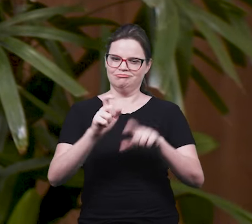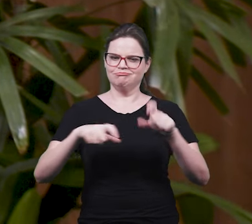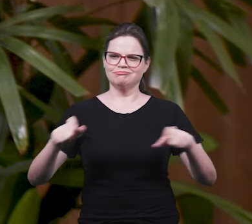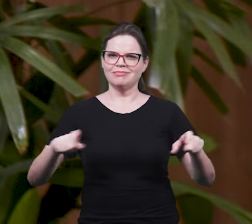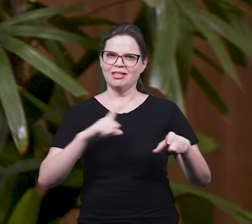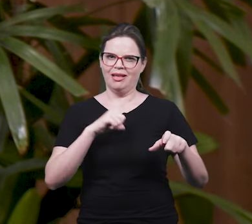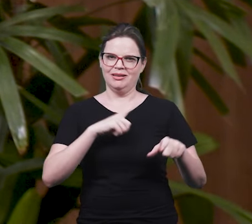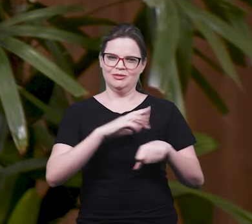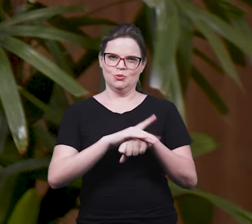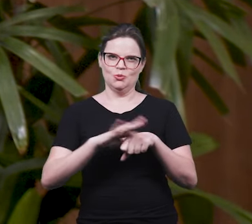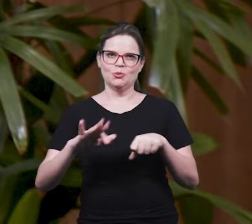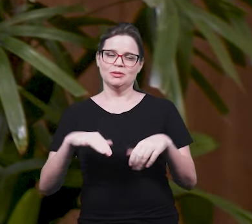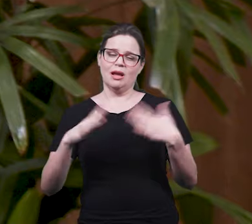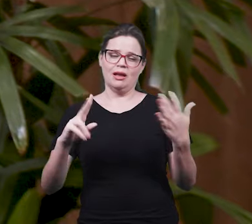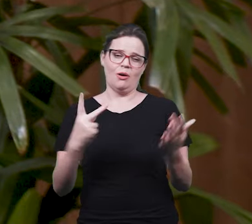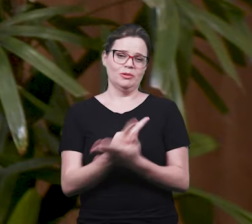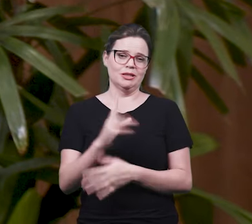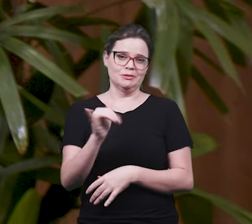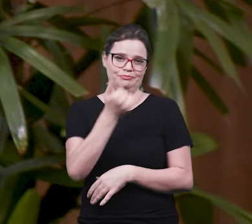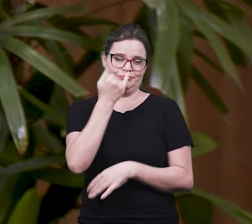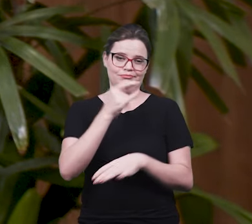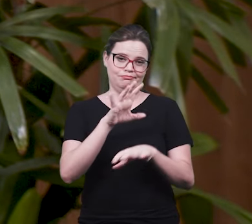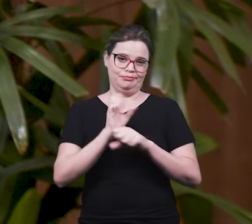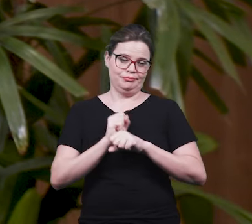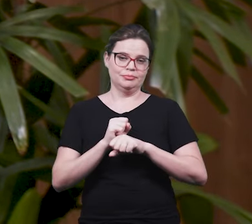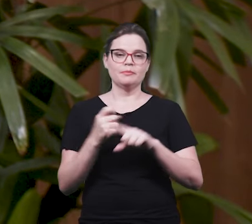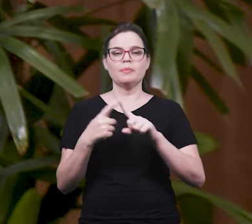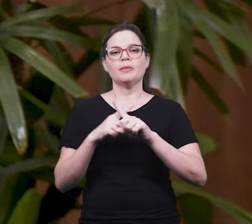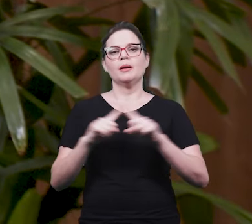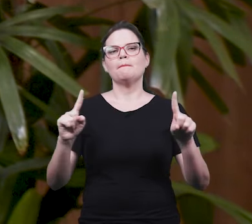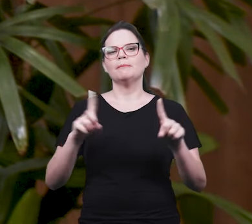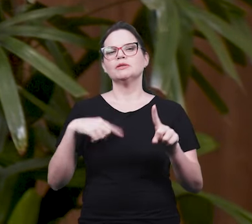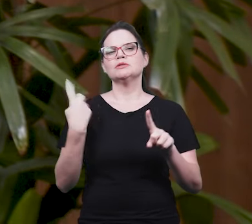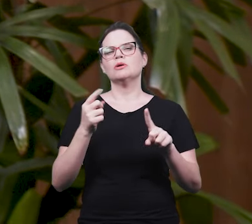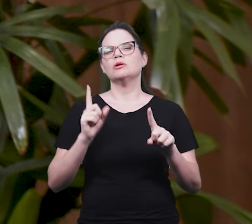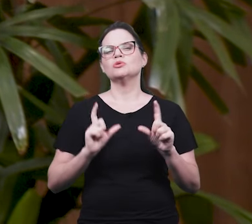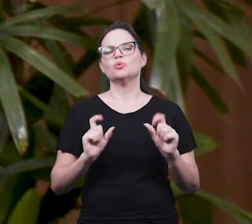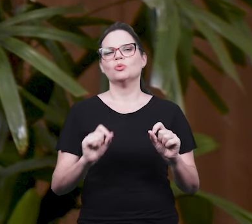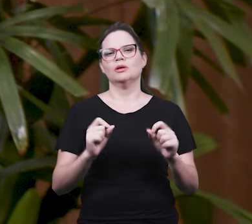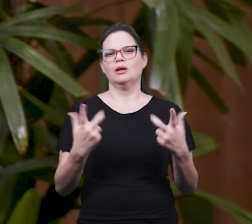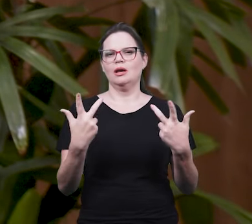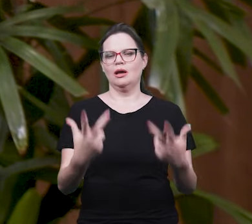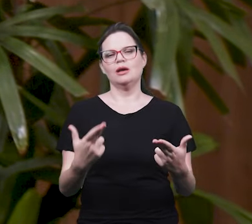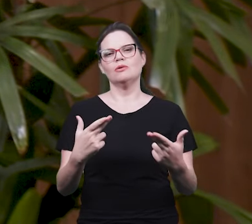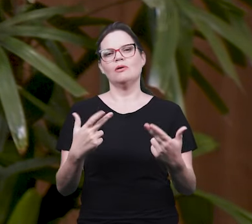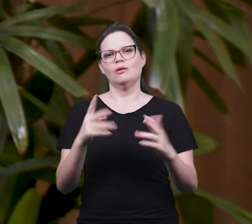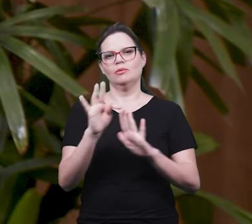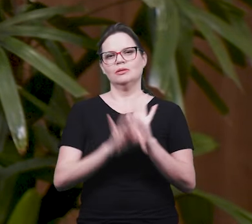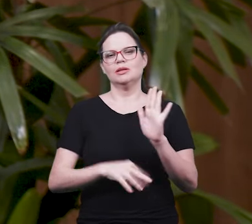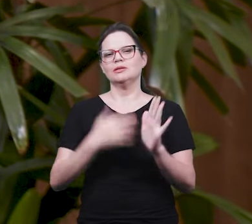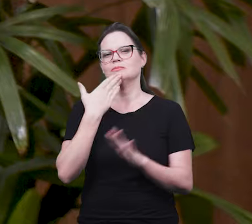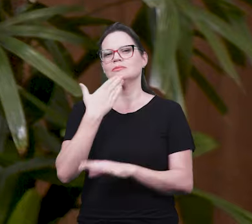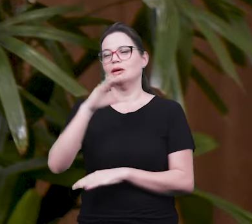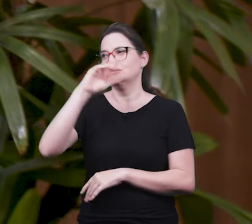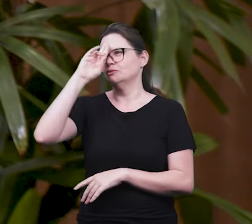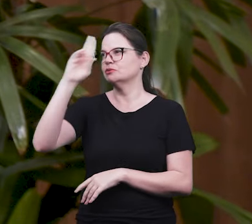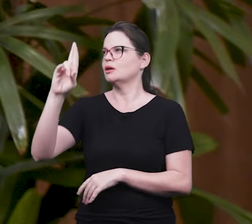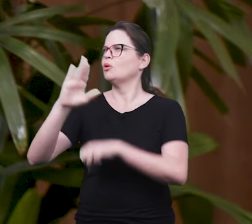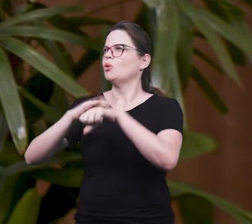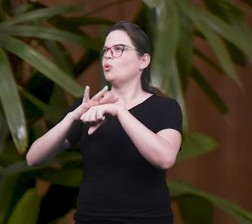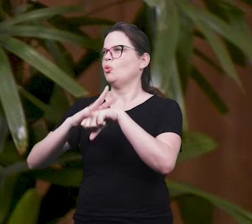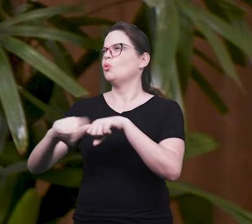gente acaba passando por elas, mas que nós possamos fazer, como o texto disse, né, um pedido ao Senhor